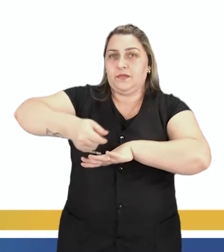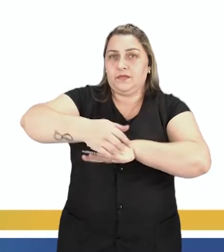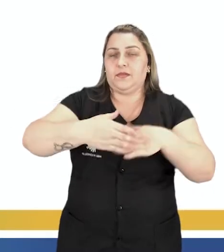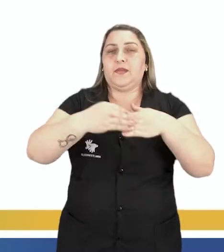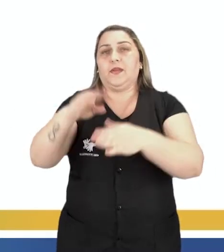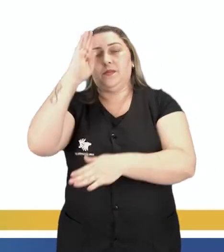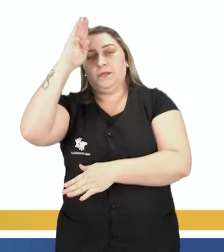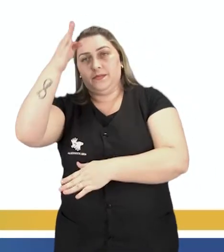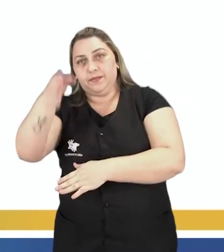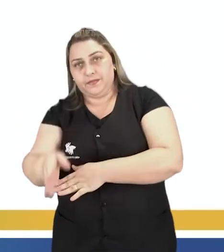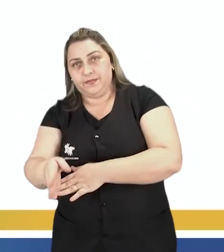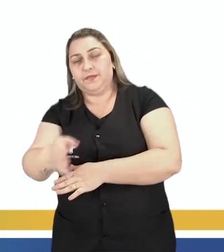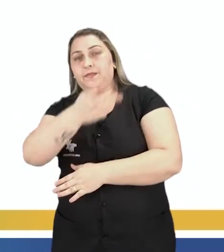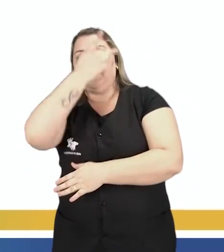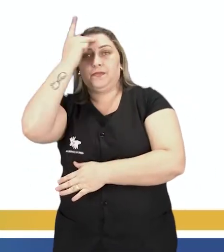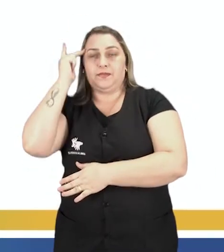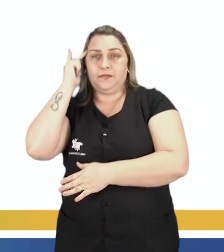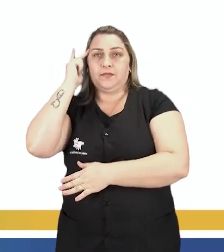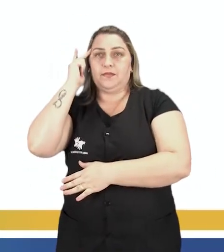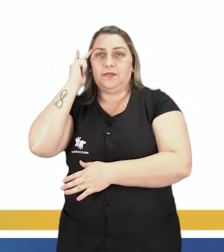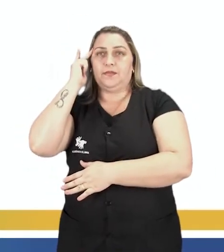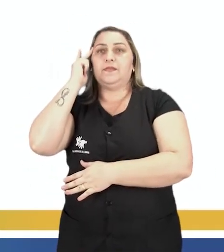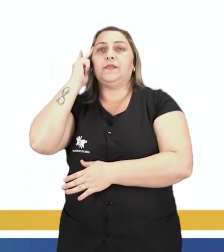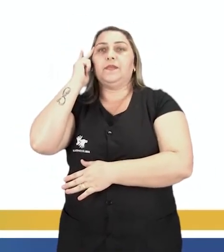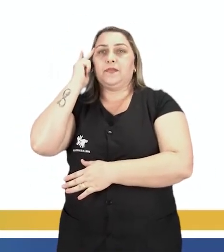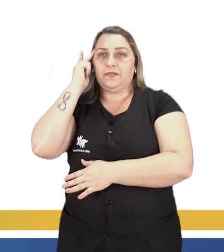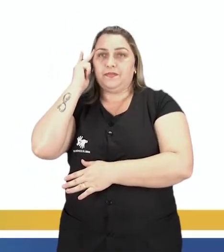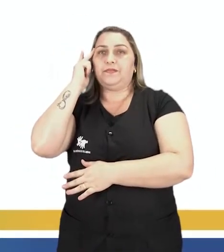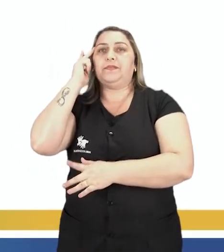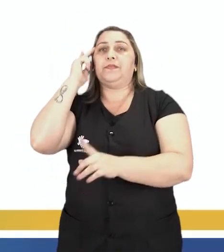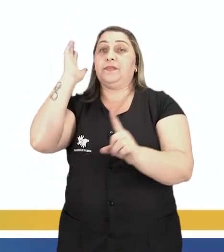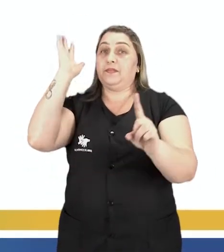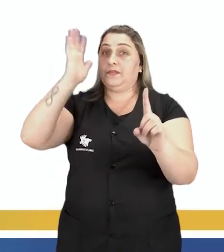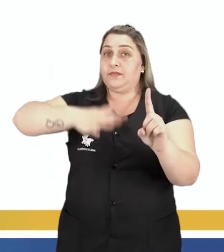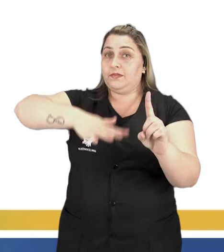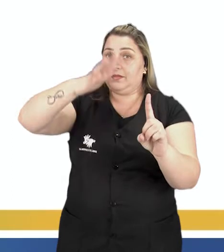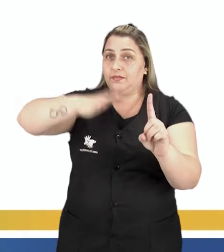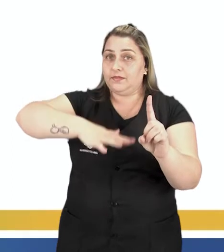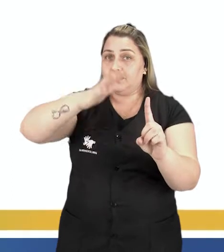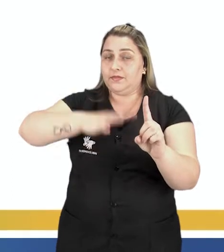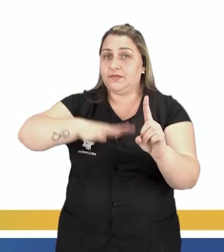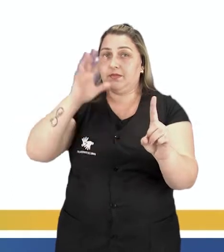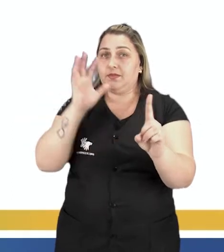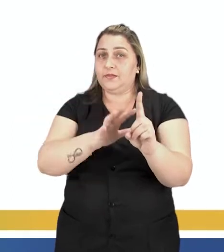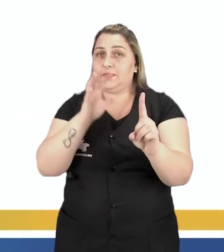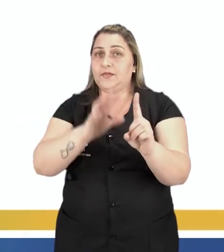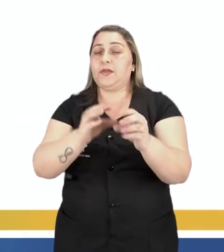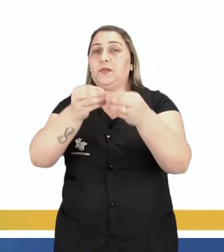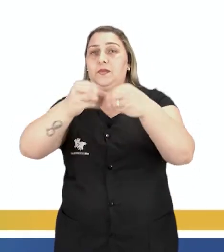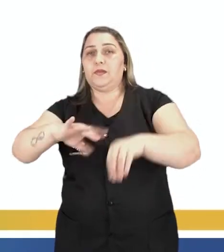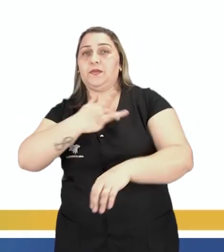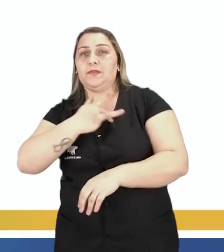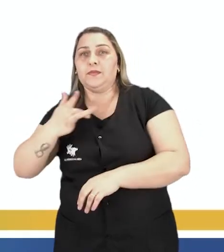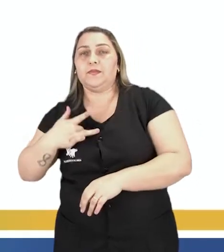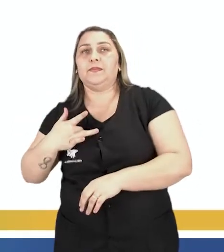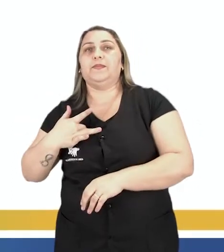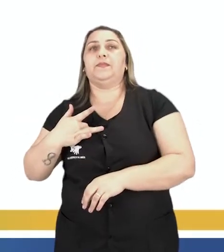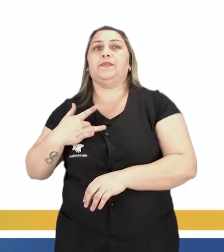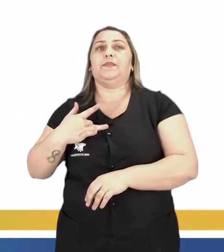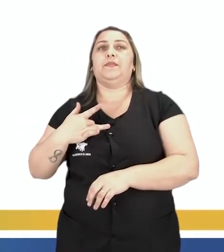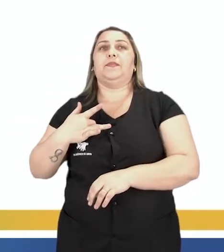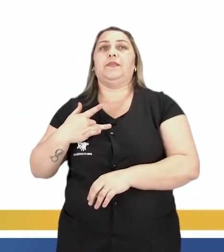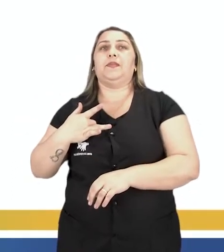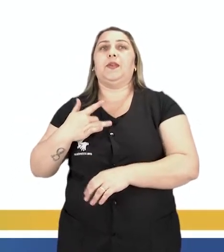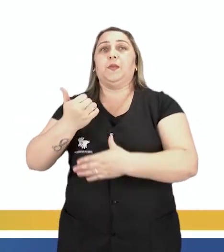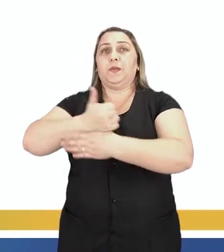levam principalmente as pessoas a serem manipuladas a fazer coisas, né, que podem ser prejudiciais, prejuízos